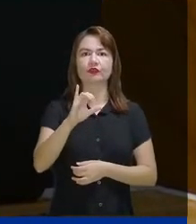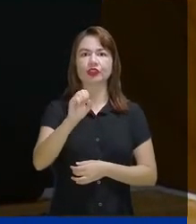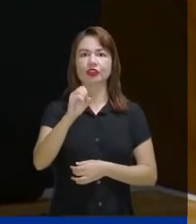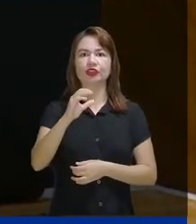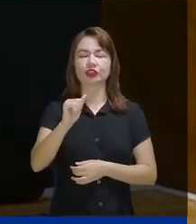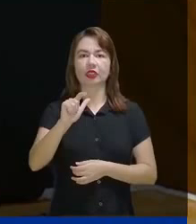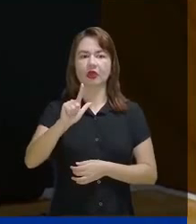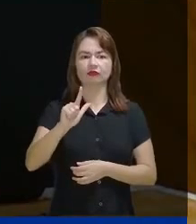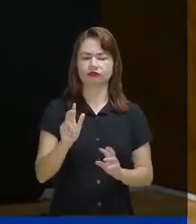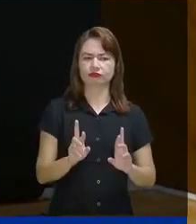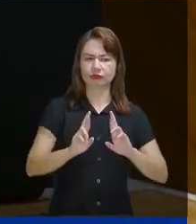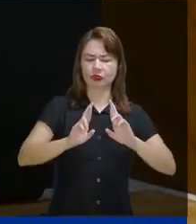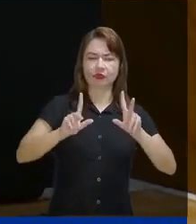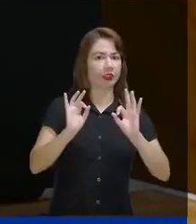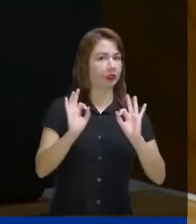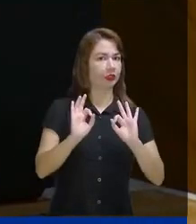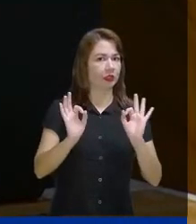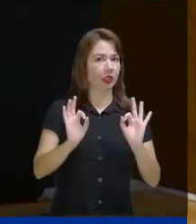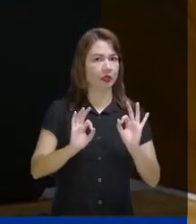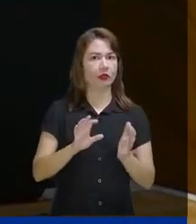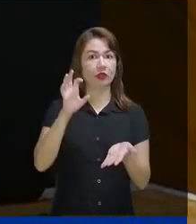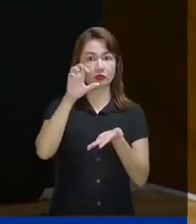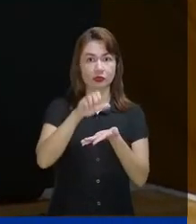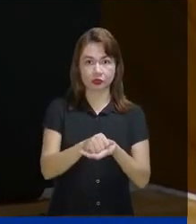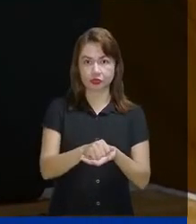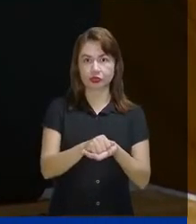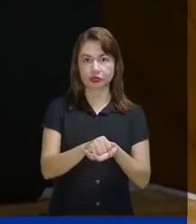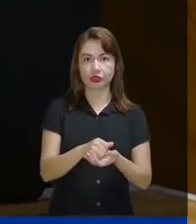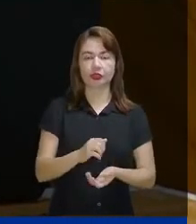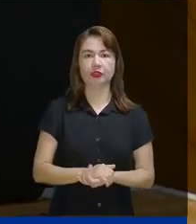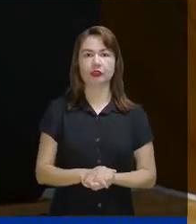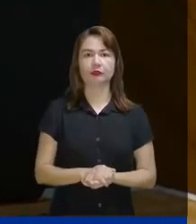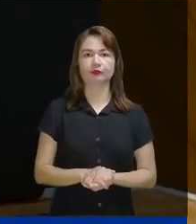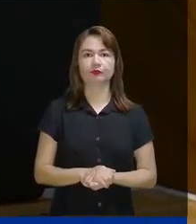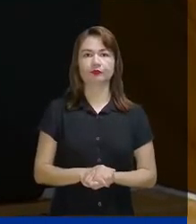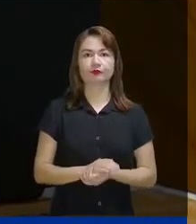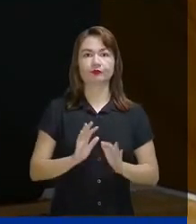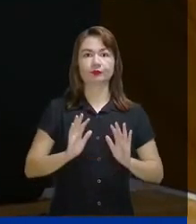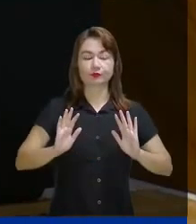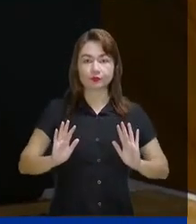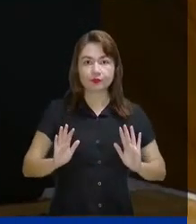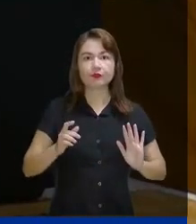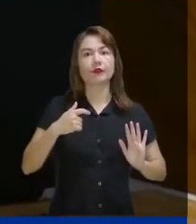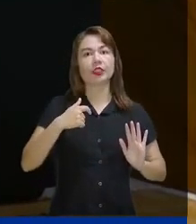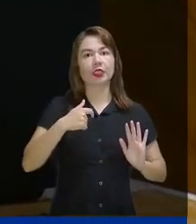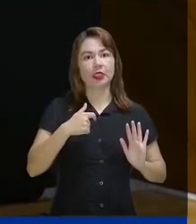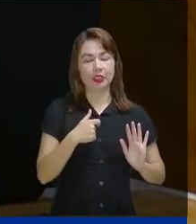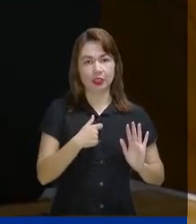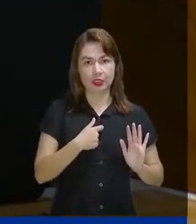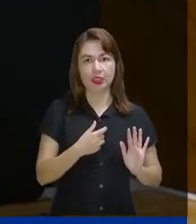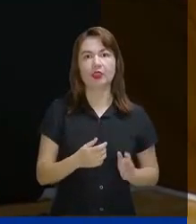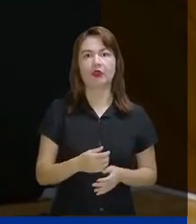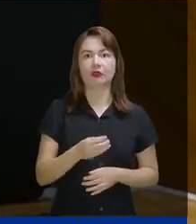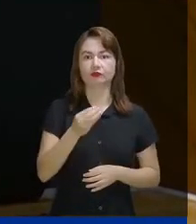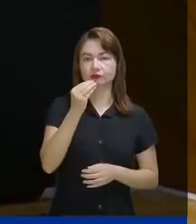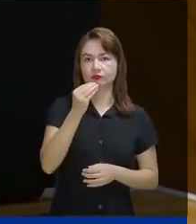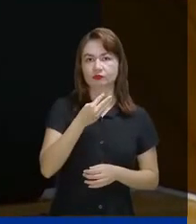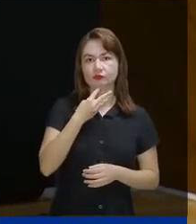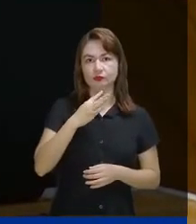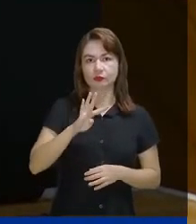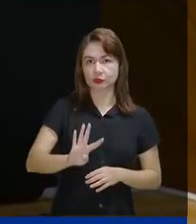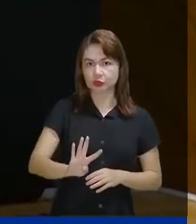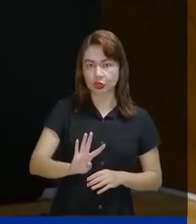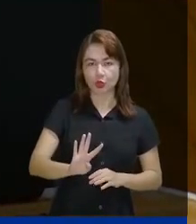não destoe. Eu estou registrando aqui que eu não desconheço o precedente do Tribunal Superior Eleitoral, mencionado